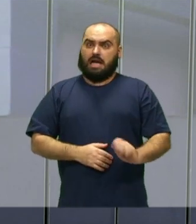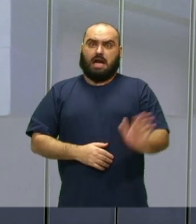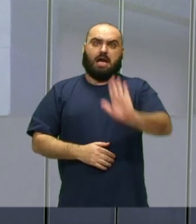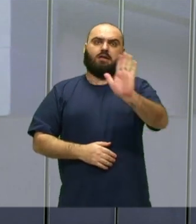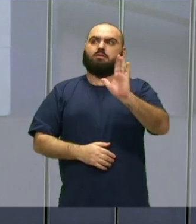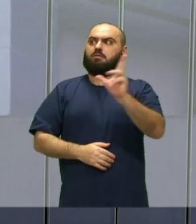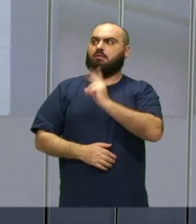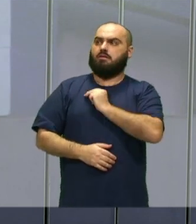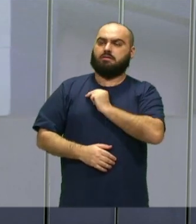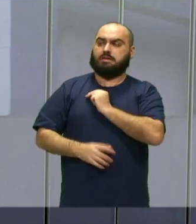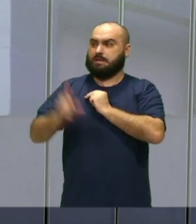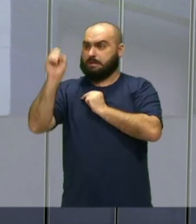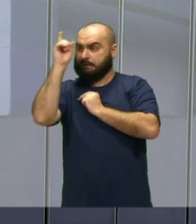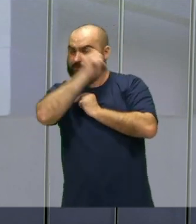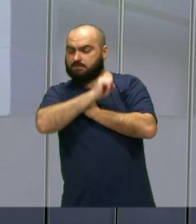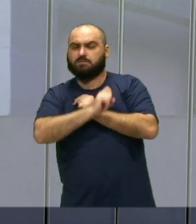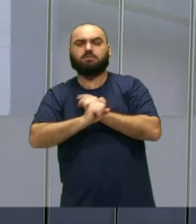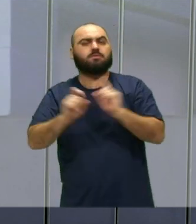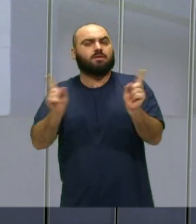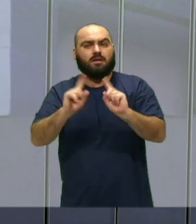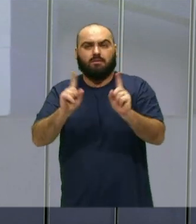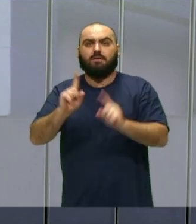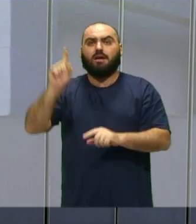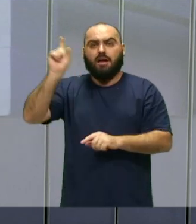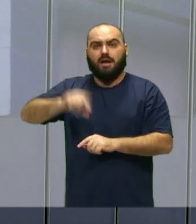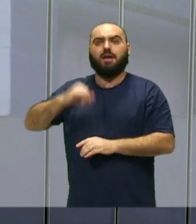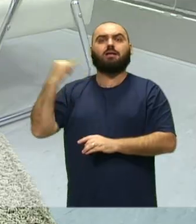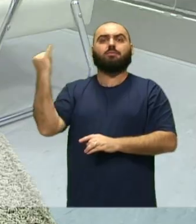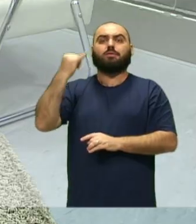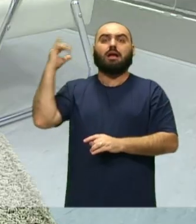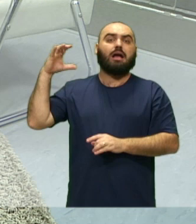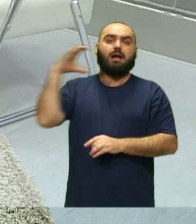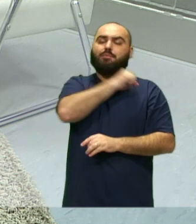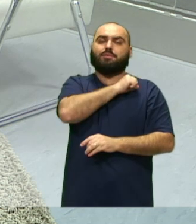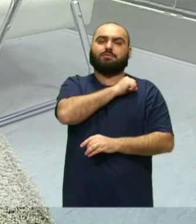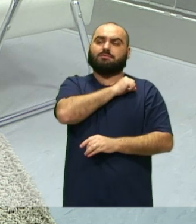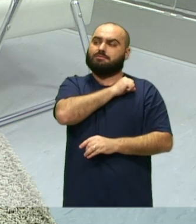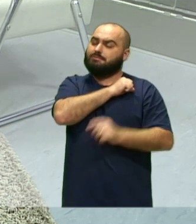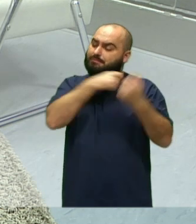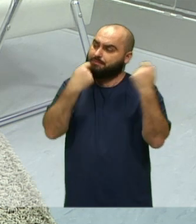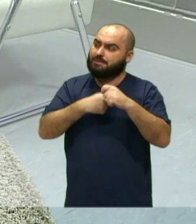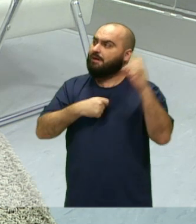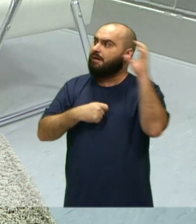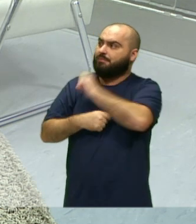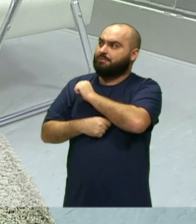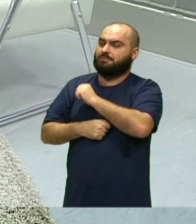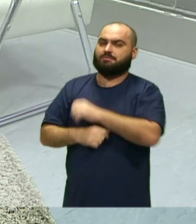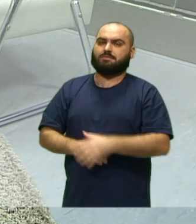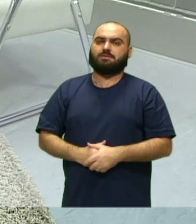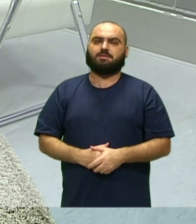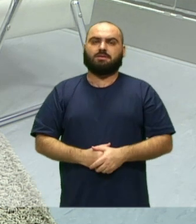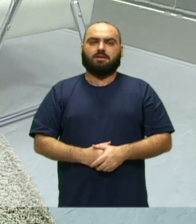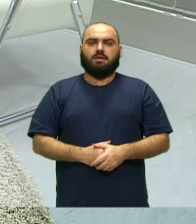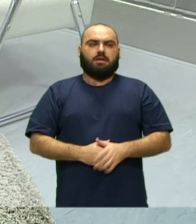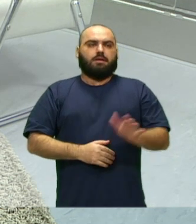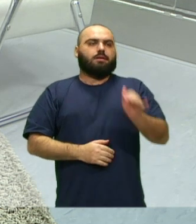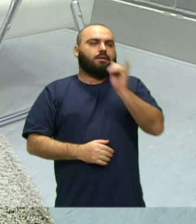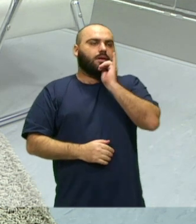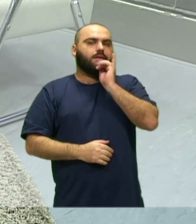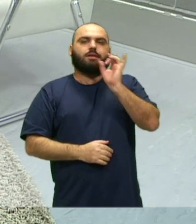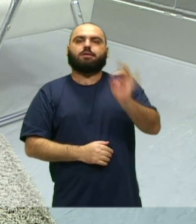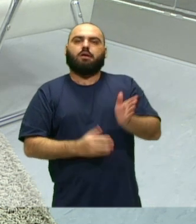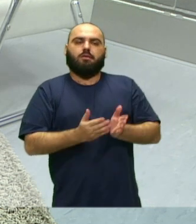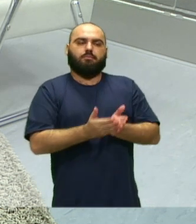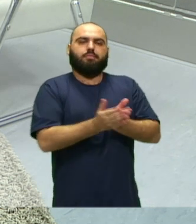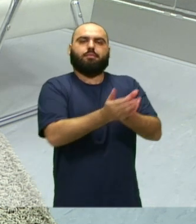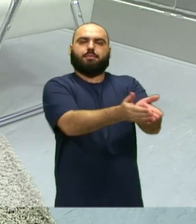é algo difícil, é algo importante e para já. E para já. Então, não adianta nós colocarmos só bote para salvar as pessoas,